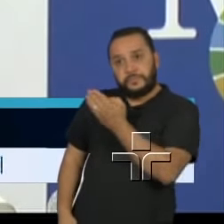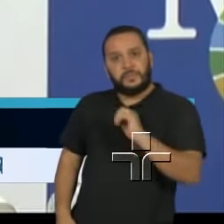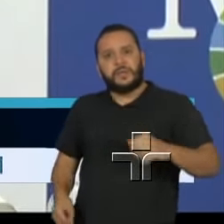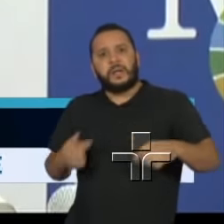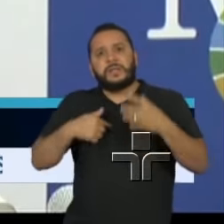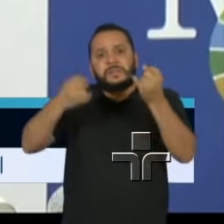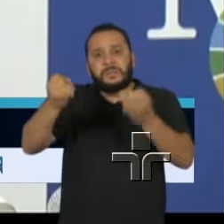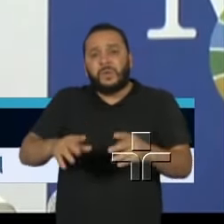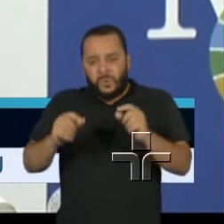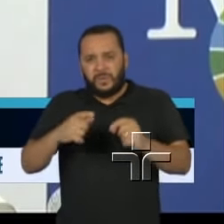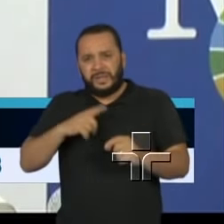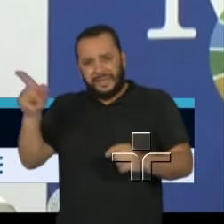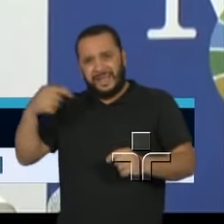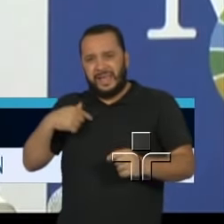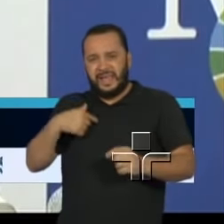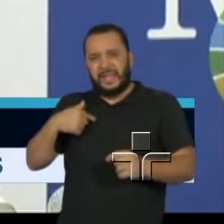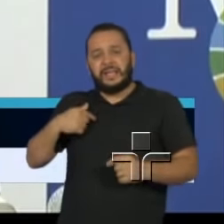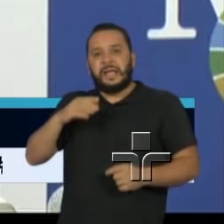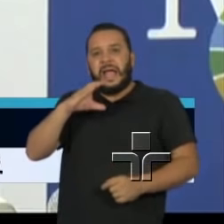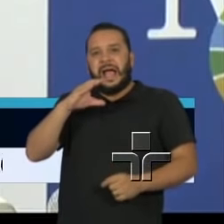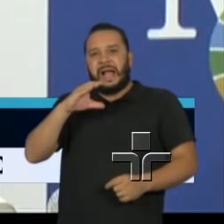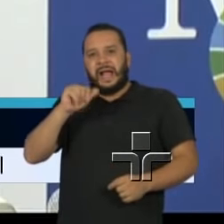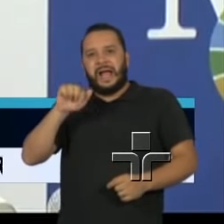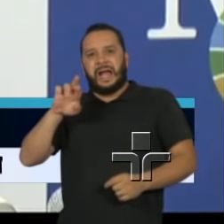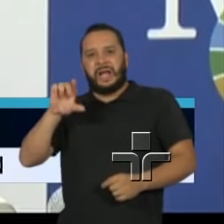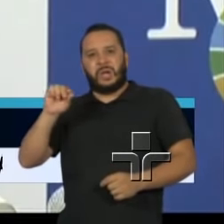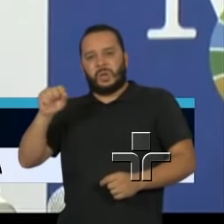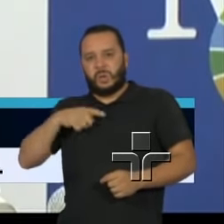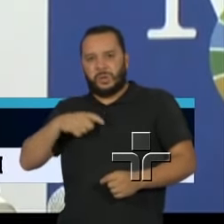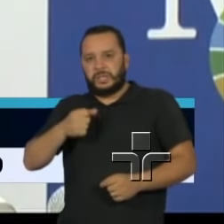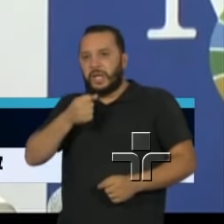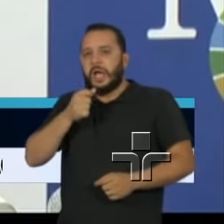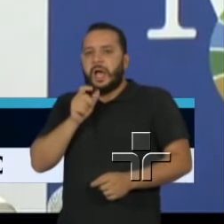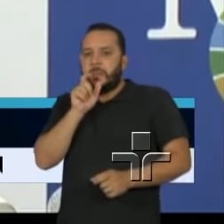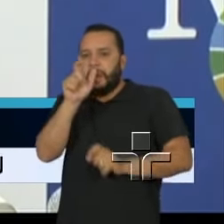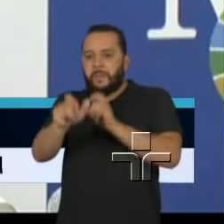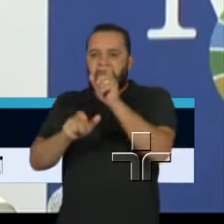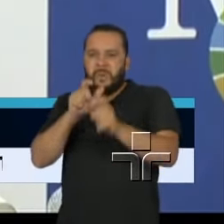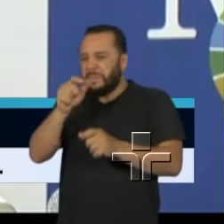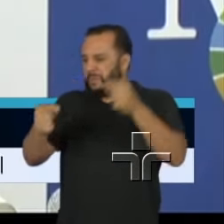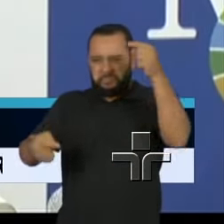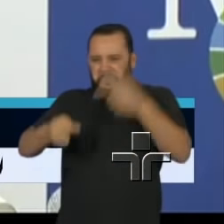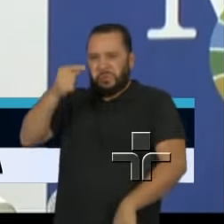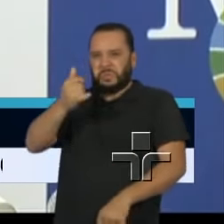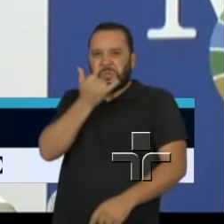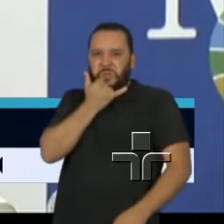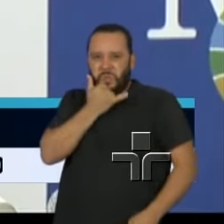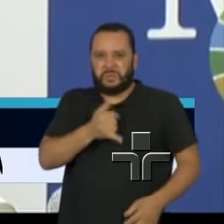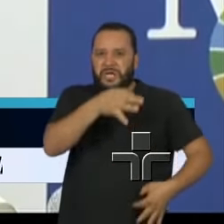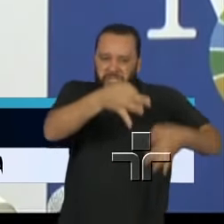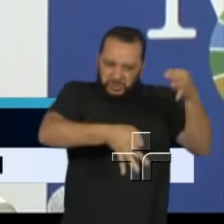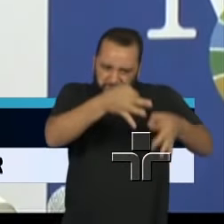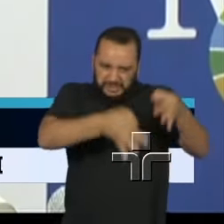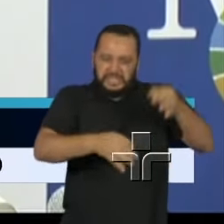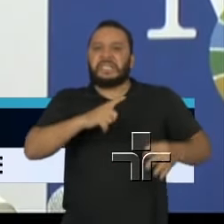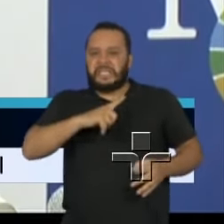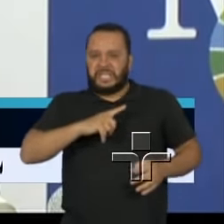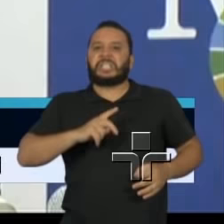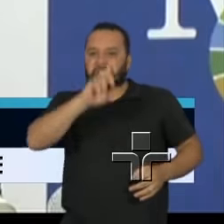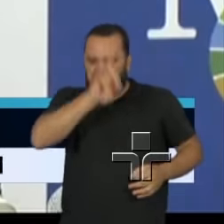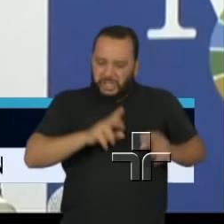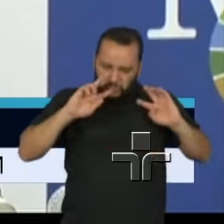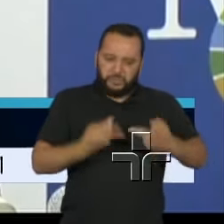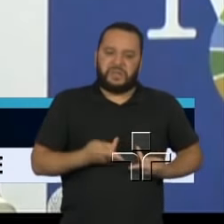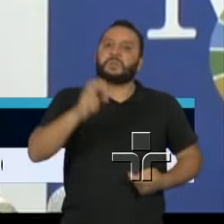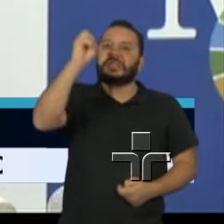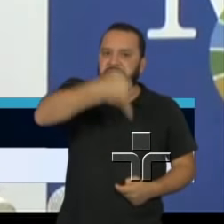classificou as declarações de Gon como intoleráveis. Disse que o sistema judiciário japonês garante os direitos humanos individuais